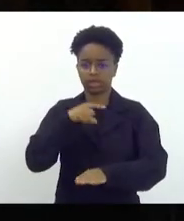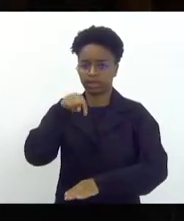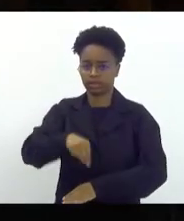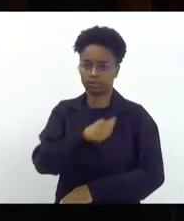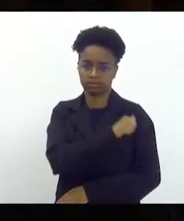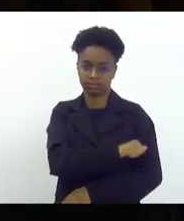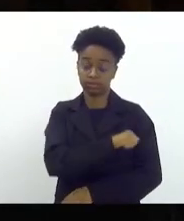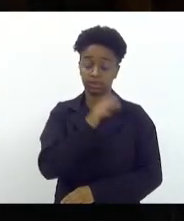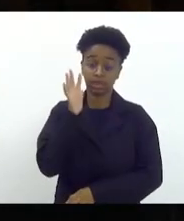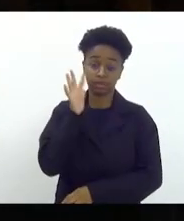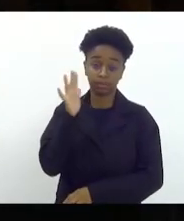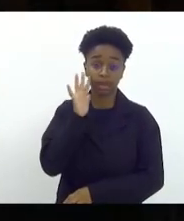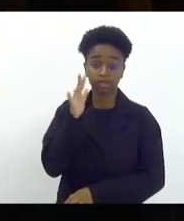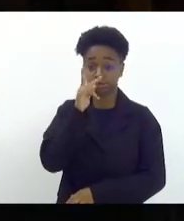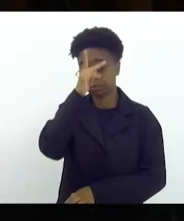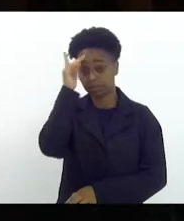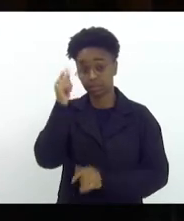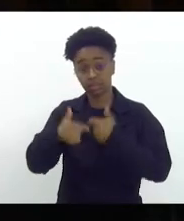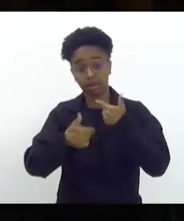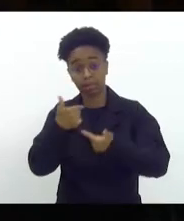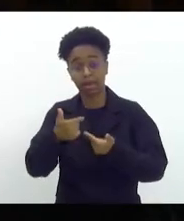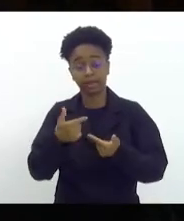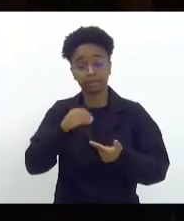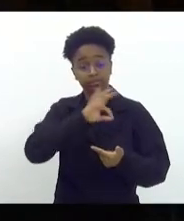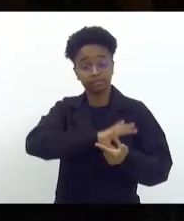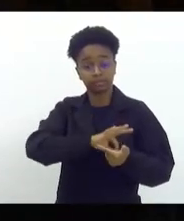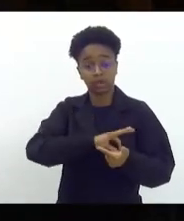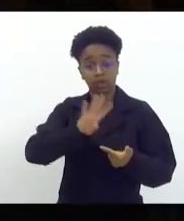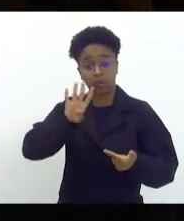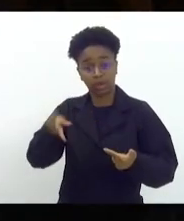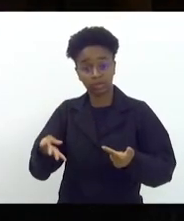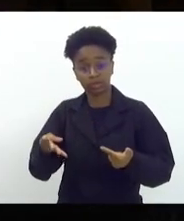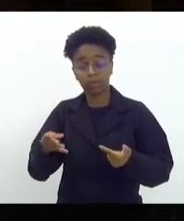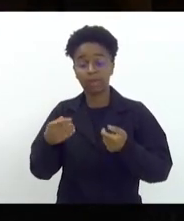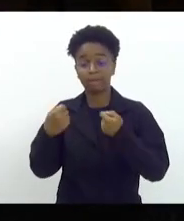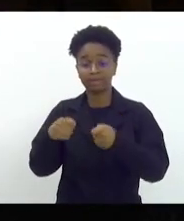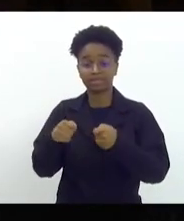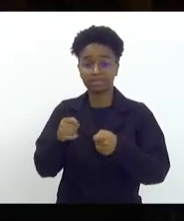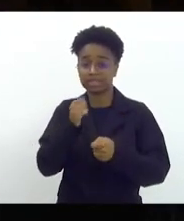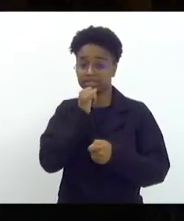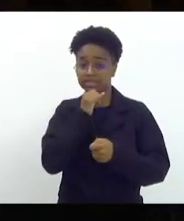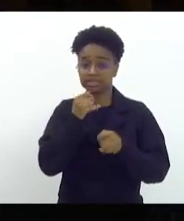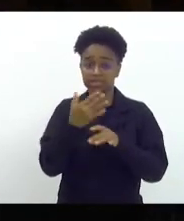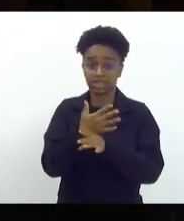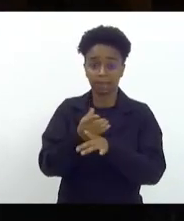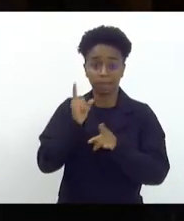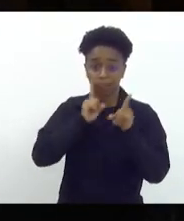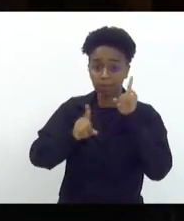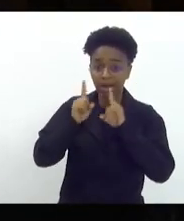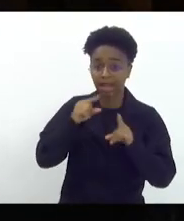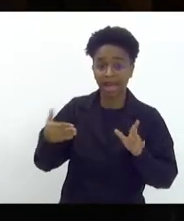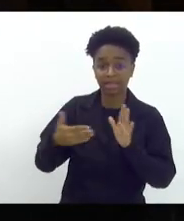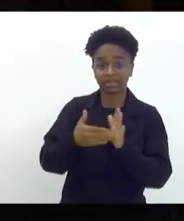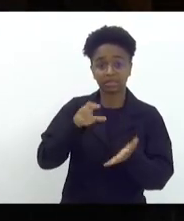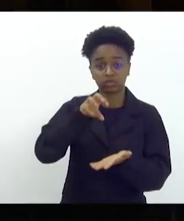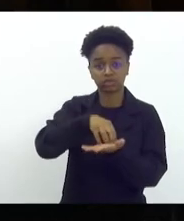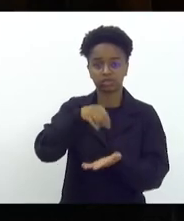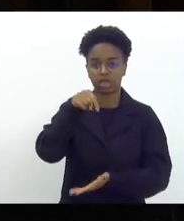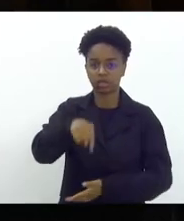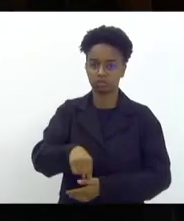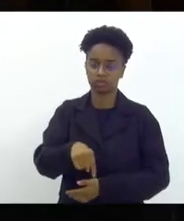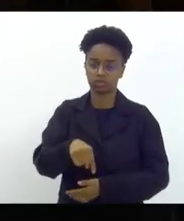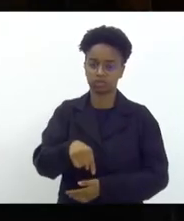imagine um trabalhador que ganha quatro mil reais e que tem aqui vindo do município de Maricá até o centro do Rio de Janeiro